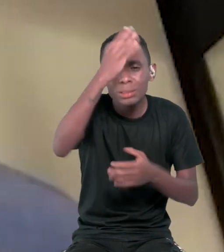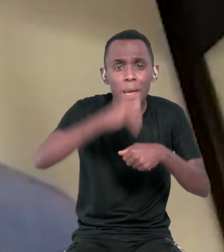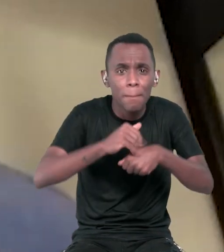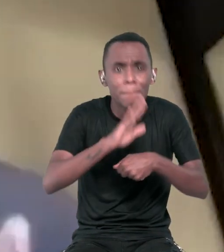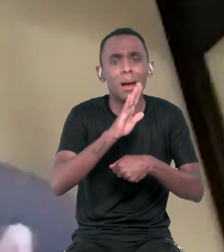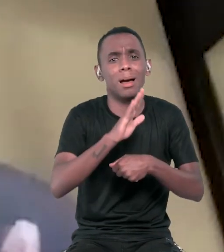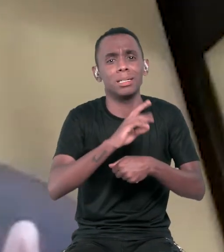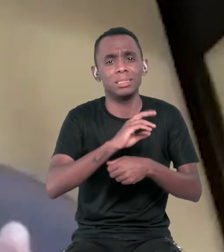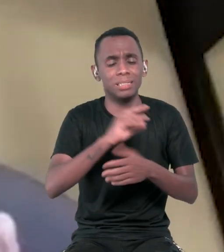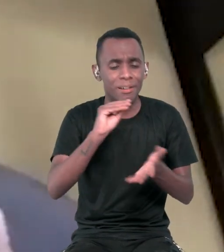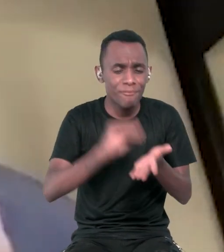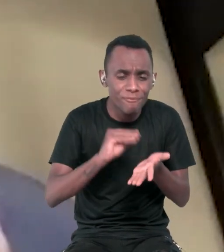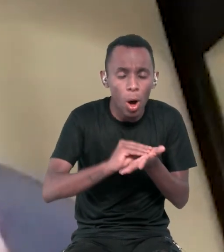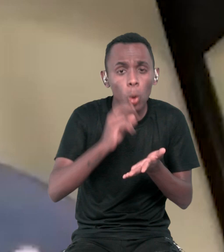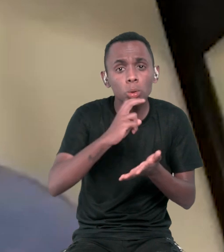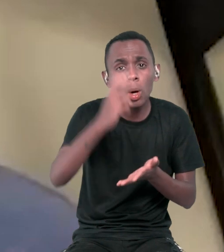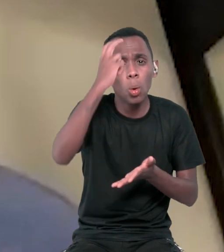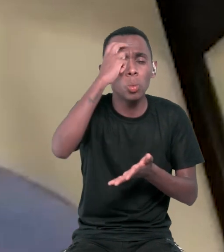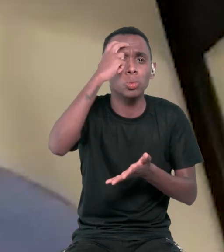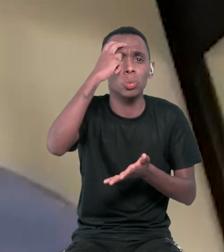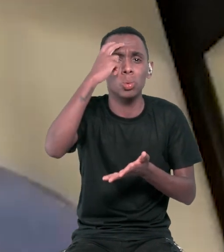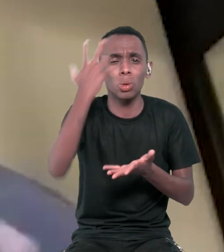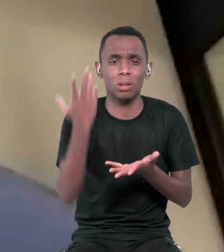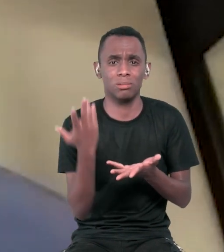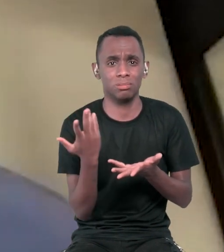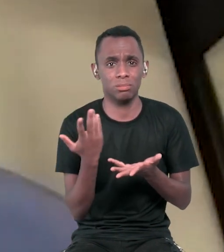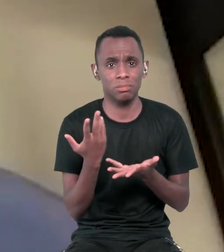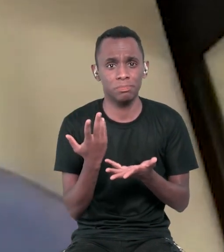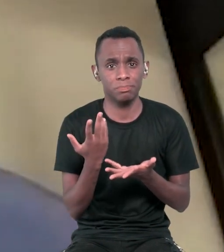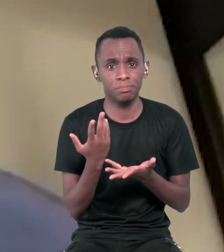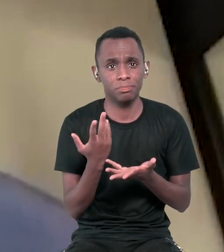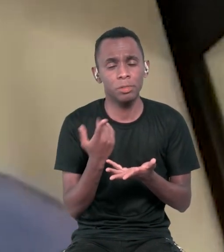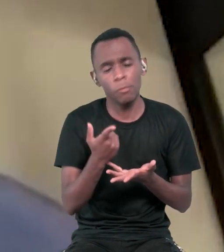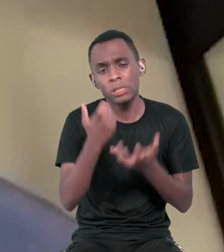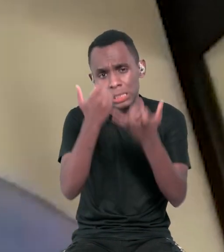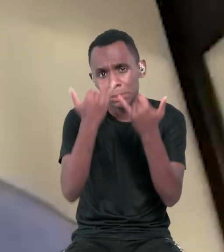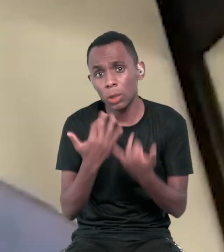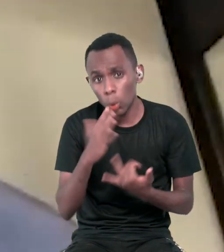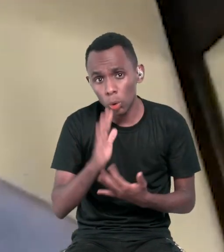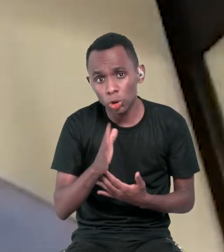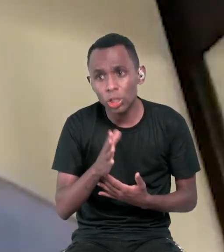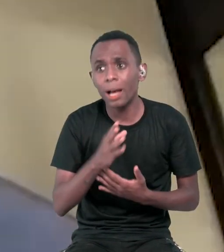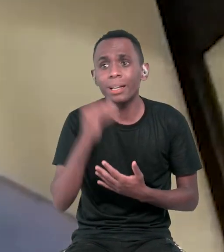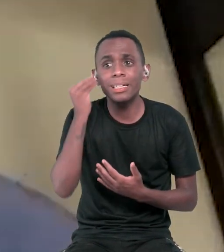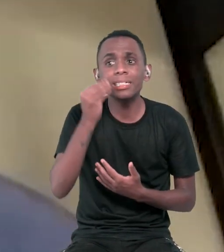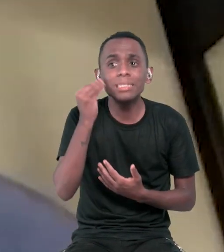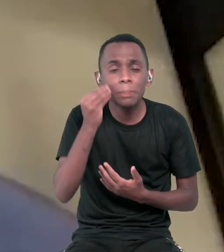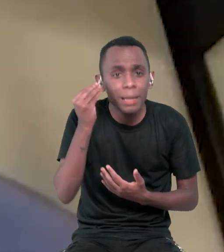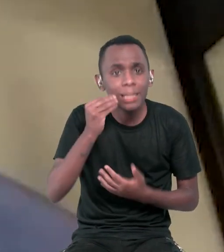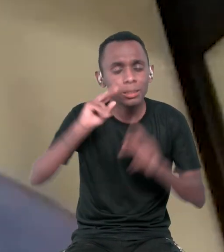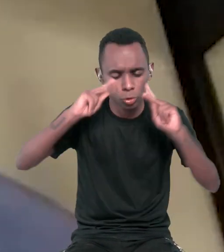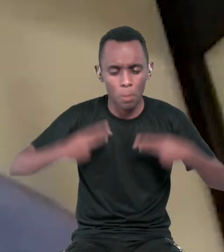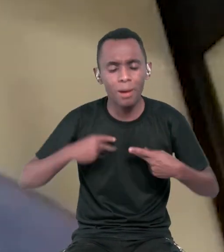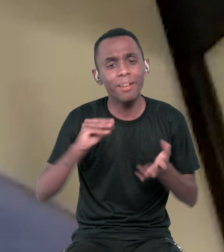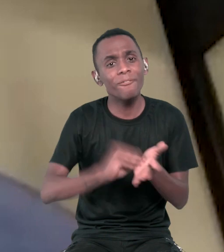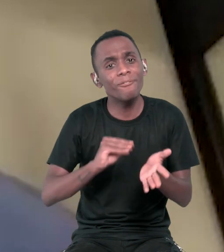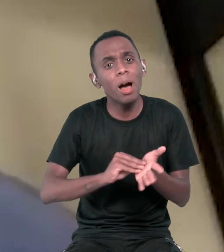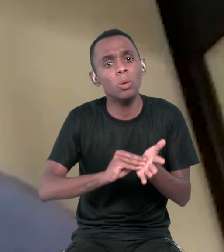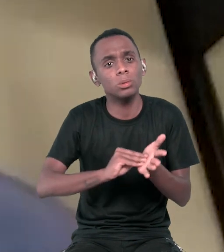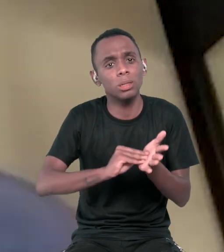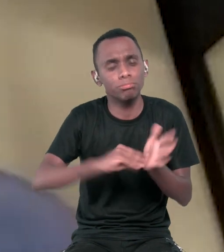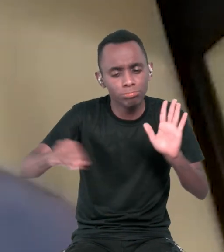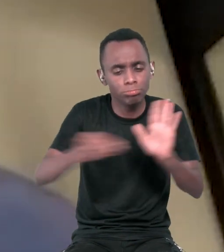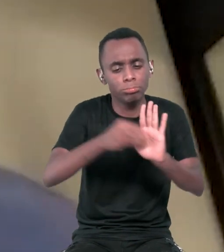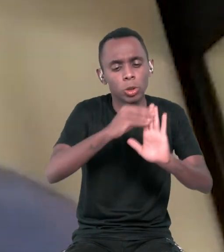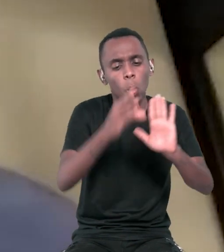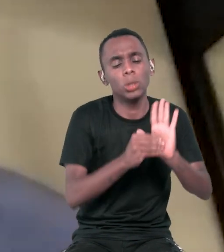conhecimento, pobres em cultura, pobres em valores, pobres, como você falava, Michele, em vivências humanas.